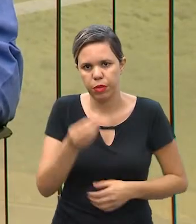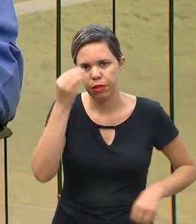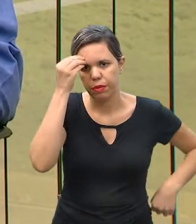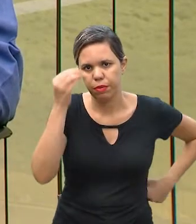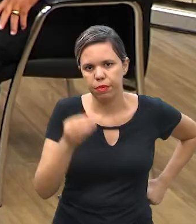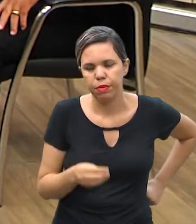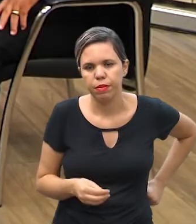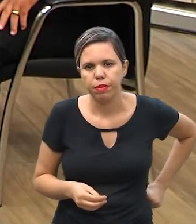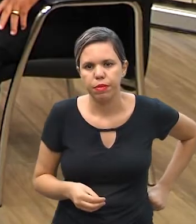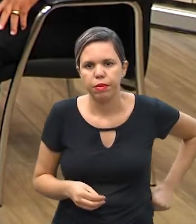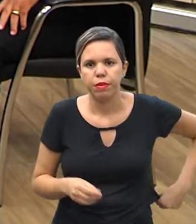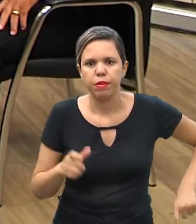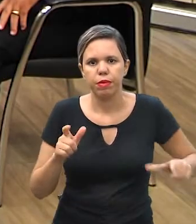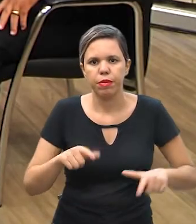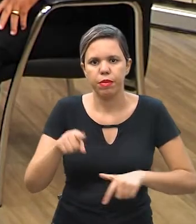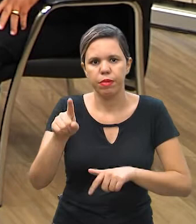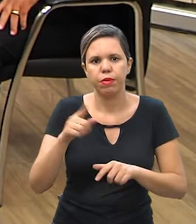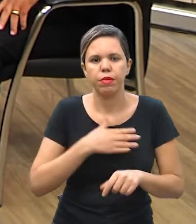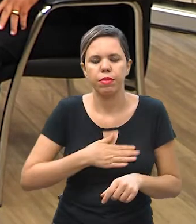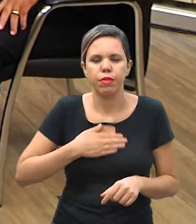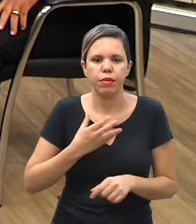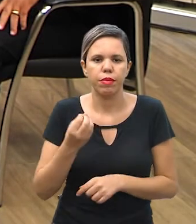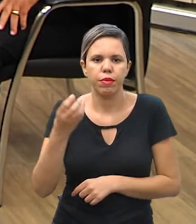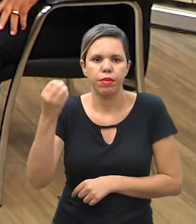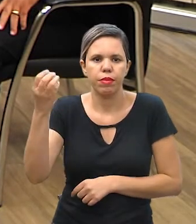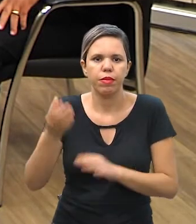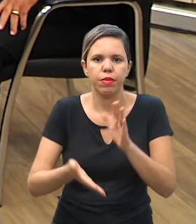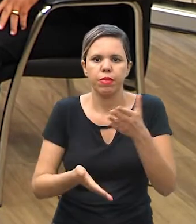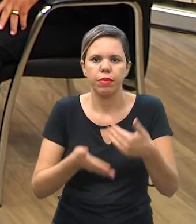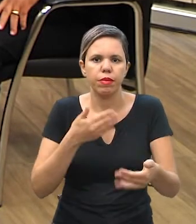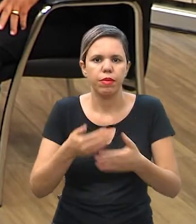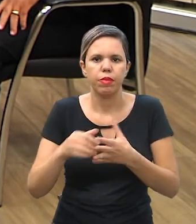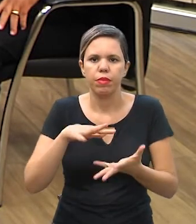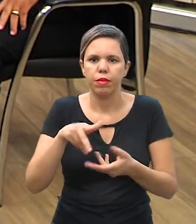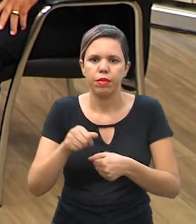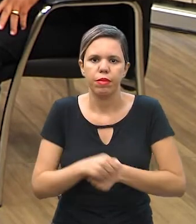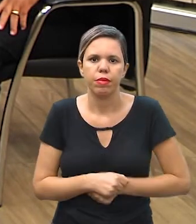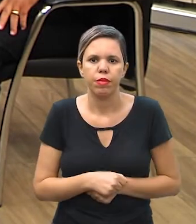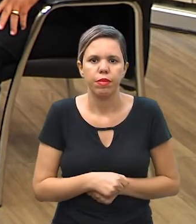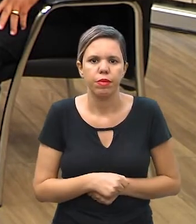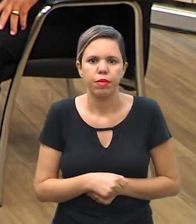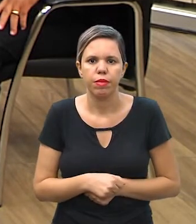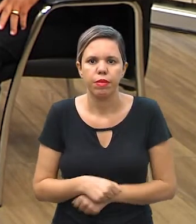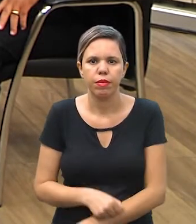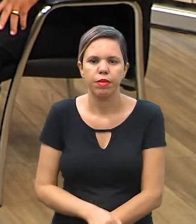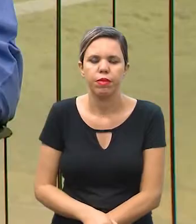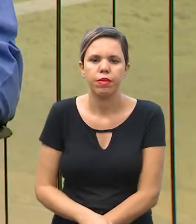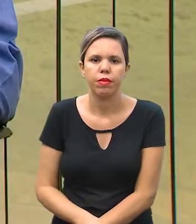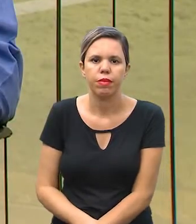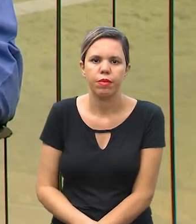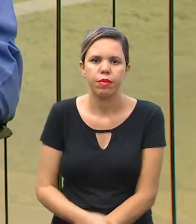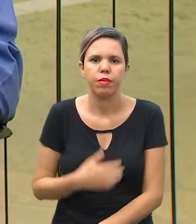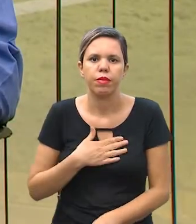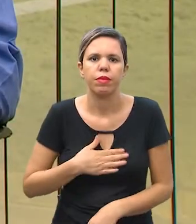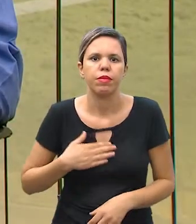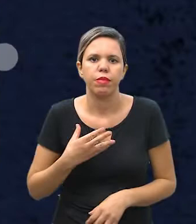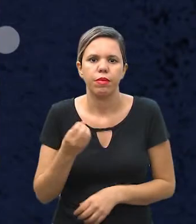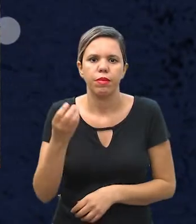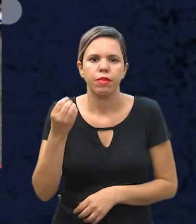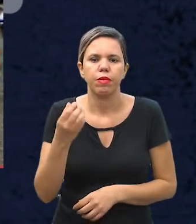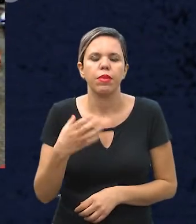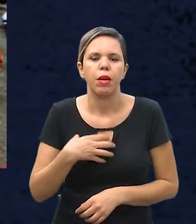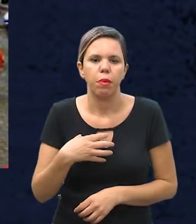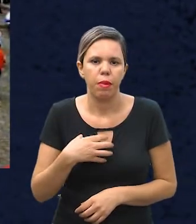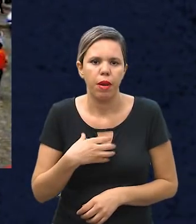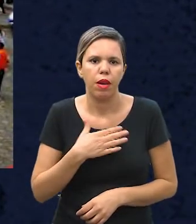bastante. Um lugar para você curtir uma viagem. Pode ir para qualquer lugar do mundo. Para onde que você iria? Eu gosto muito de viajar para a minha